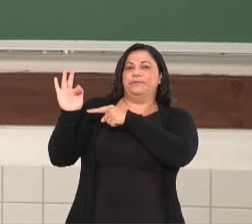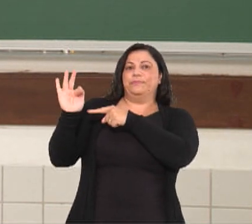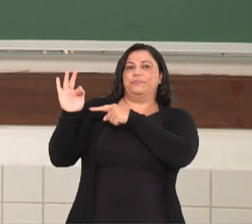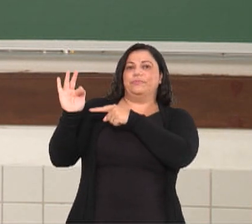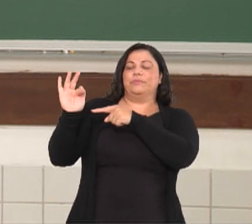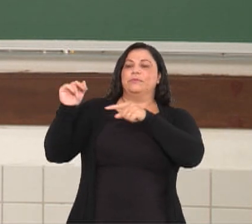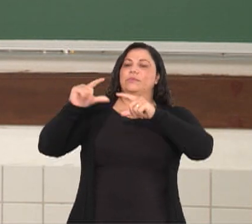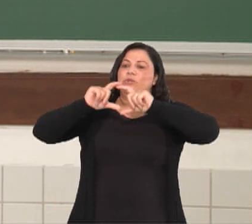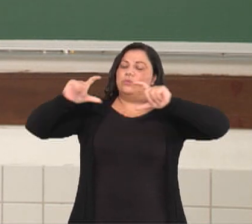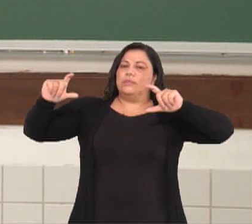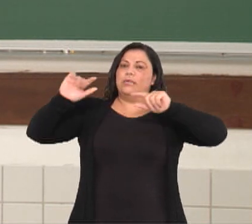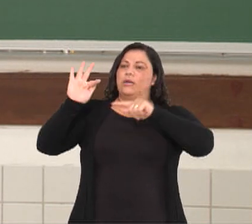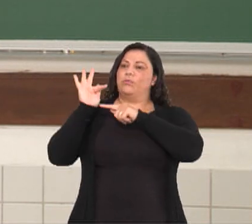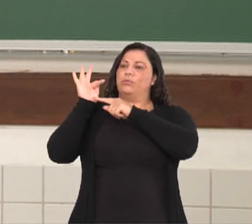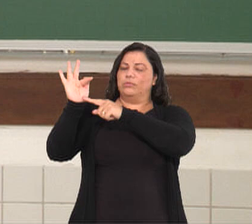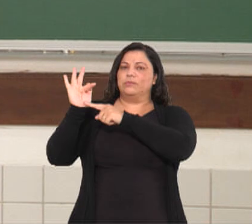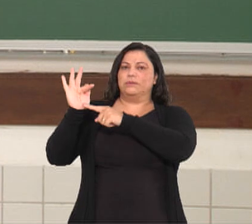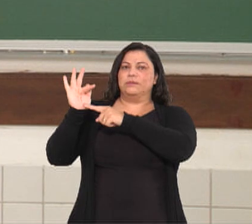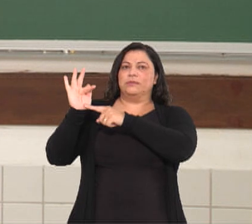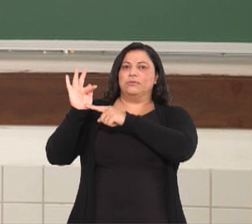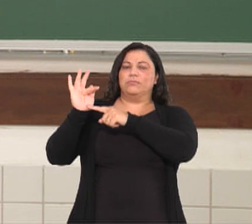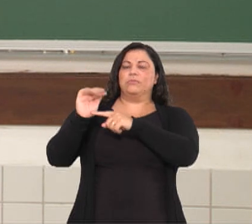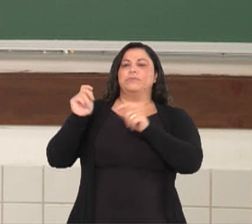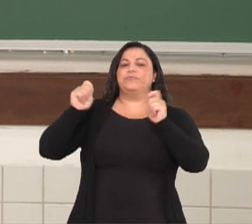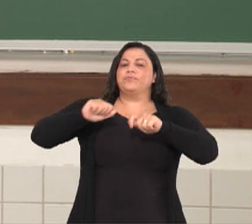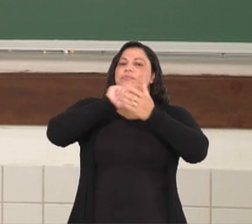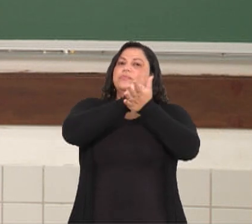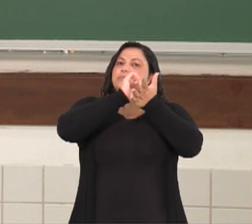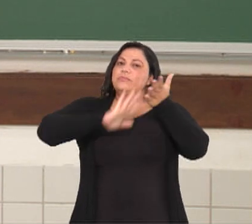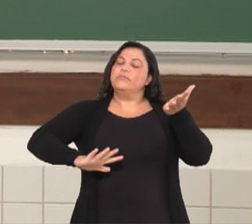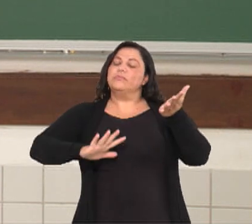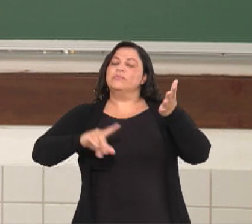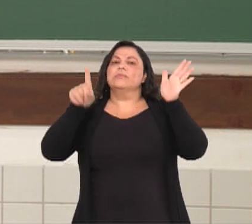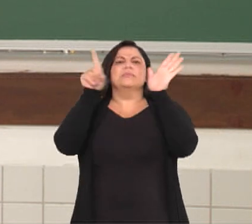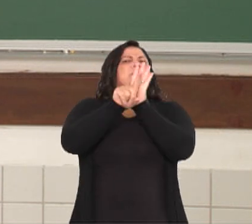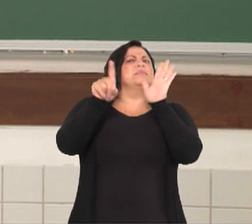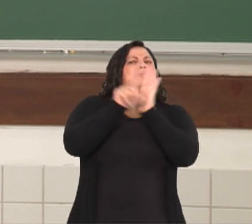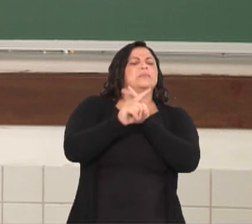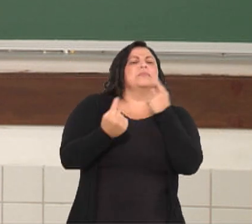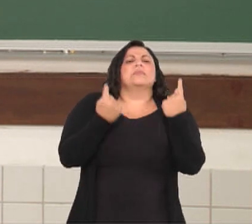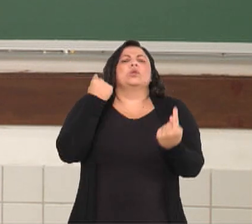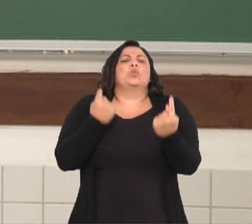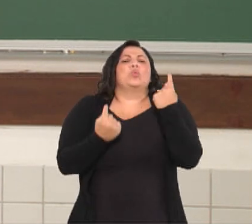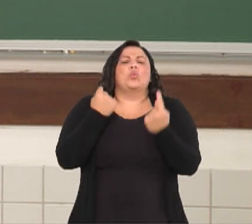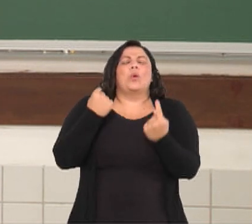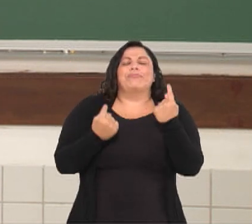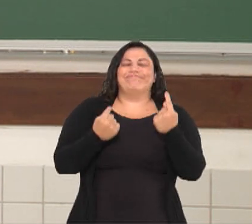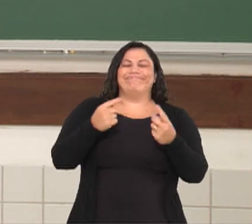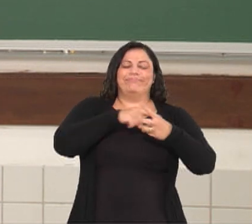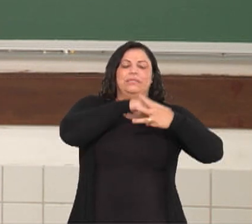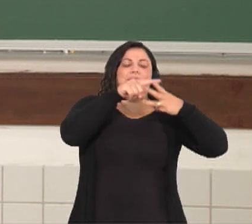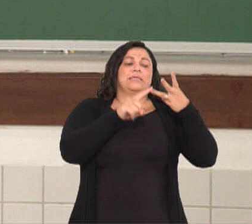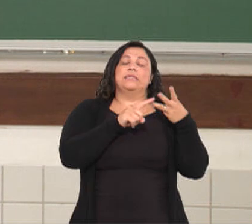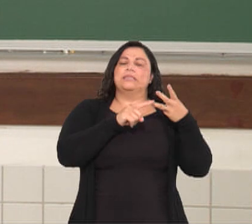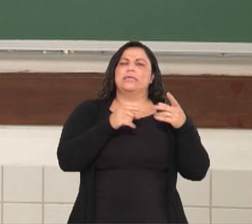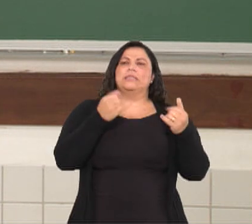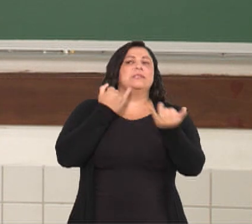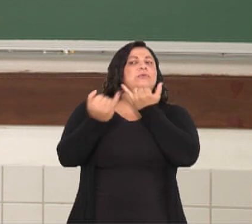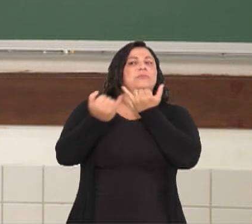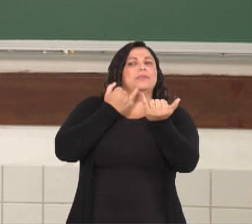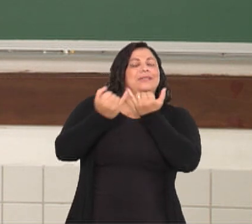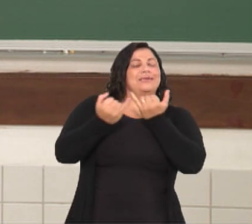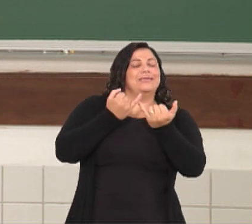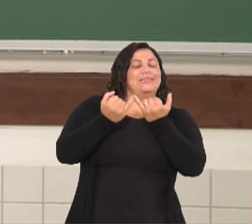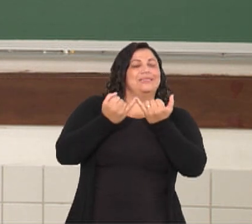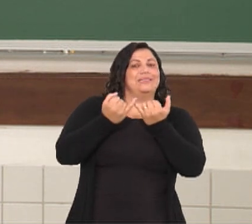e campo elétrico são grandezas vetoriais. Então o exercício aqui, o quiz está perguntando qual dessas três características são em comum para força elétrica